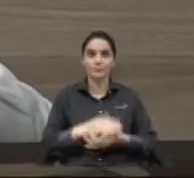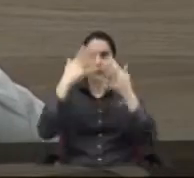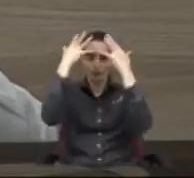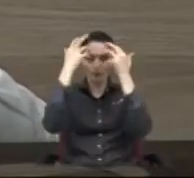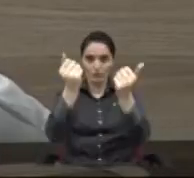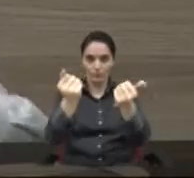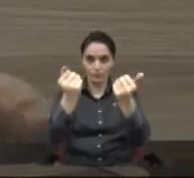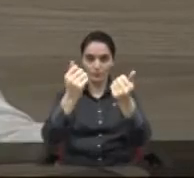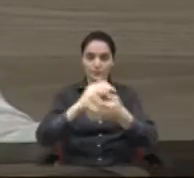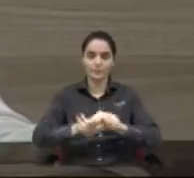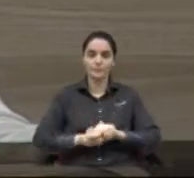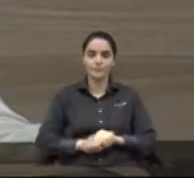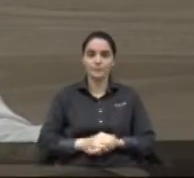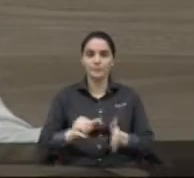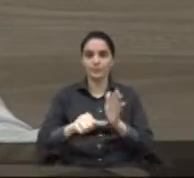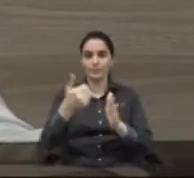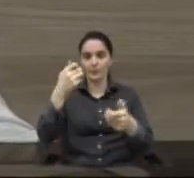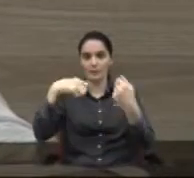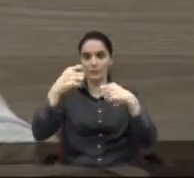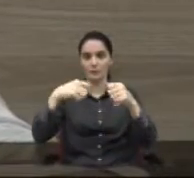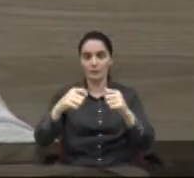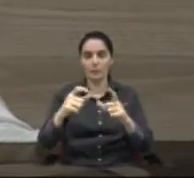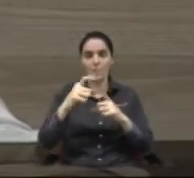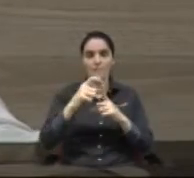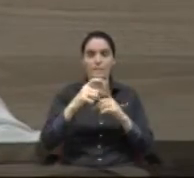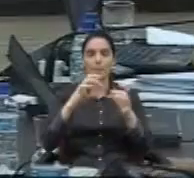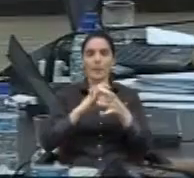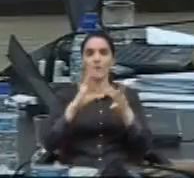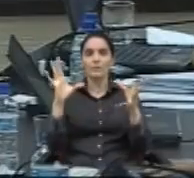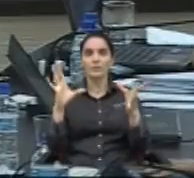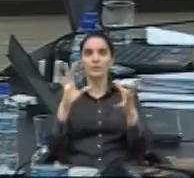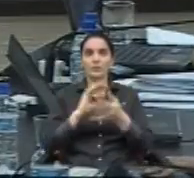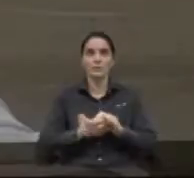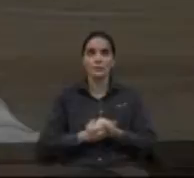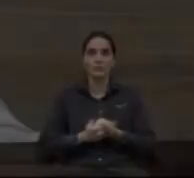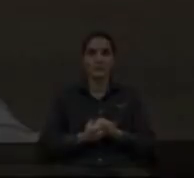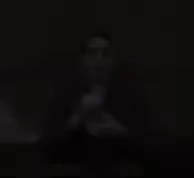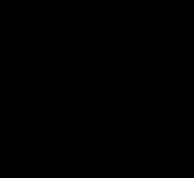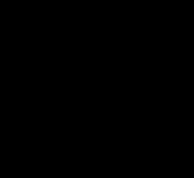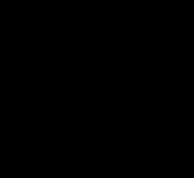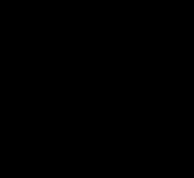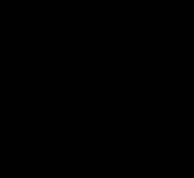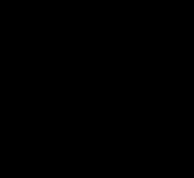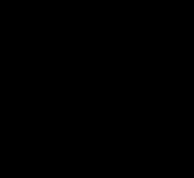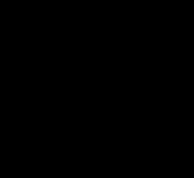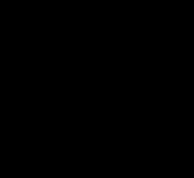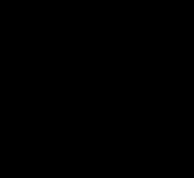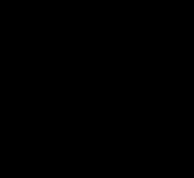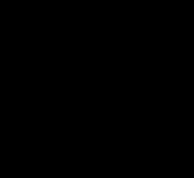Ao primeiro secretário para a chamada da palavra livre. A sessão está suspensa por 1 minuto.